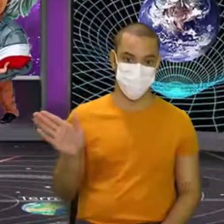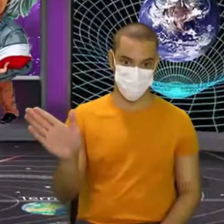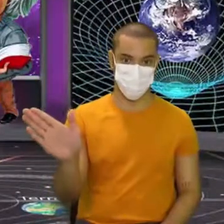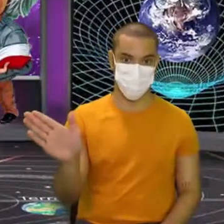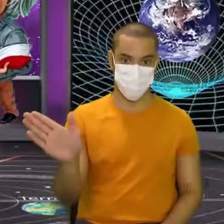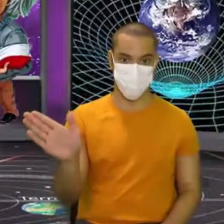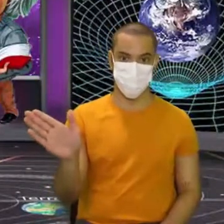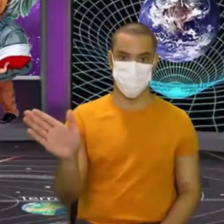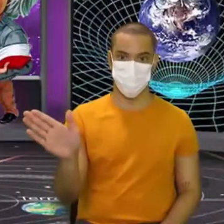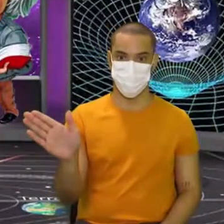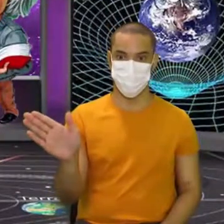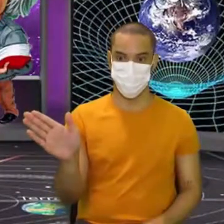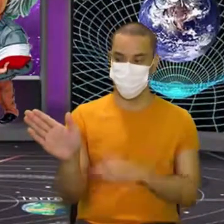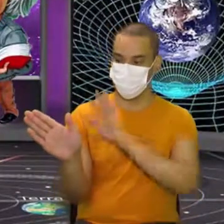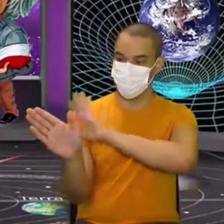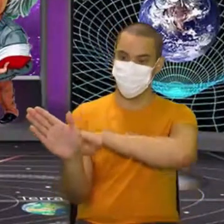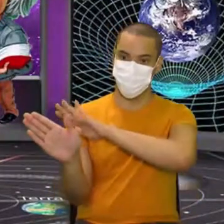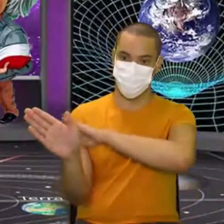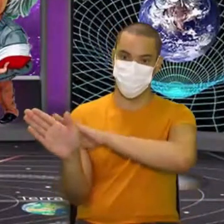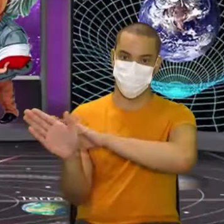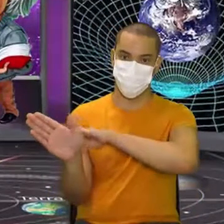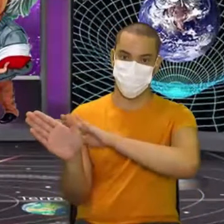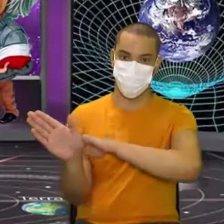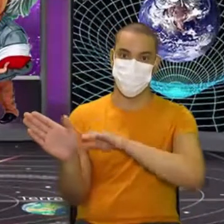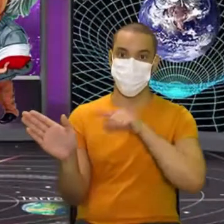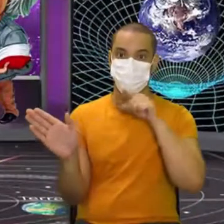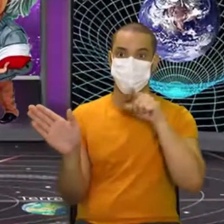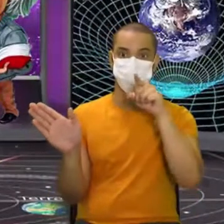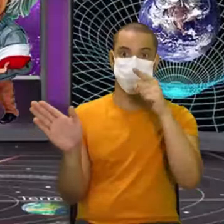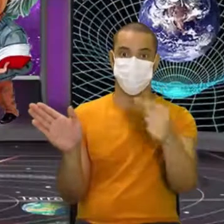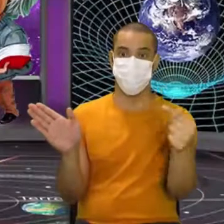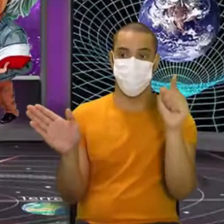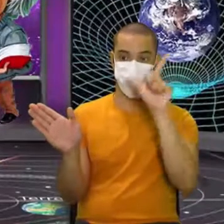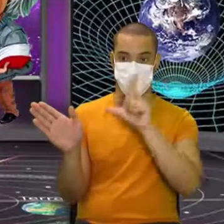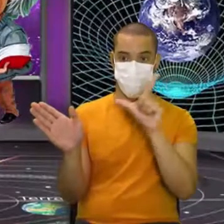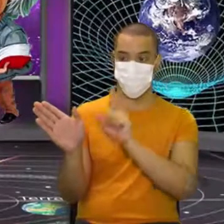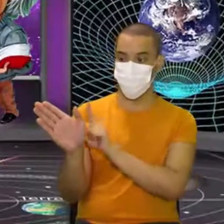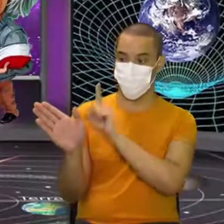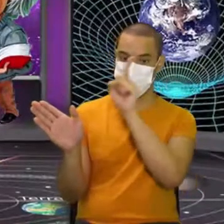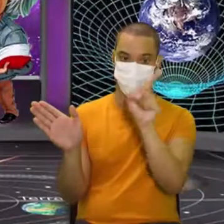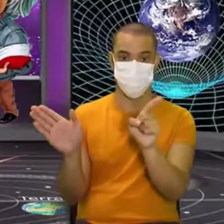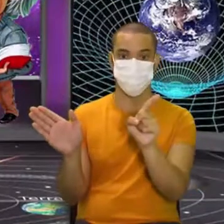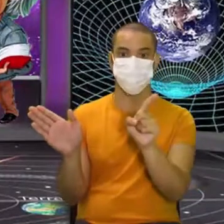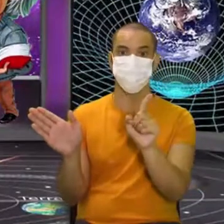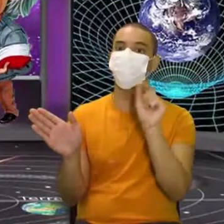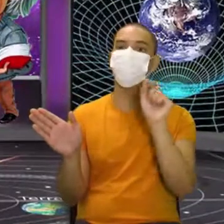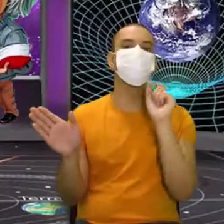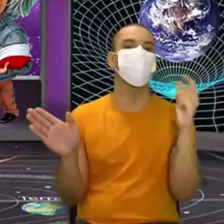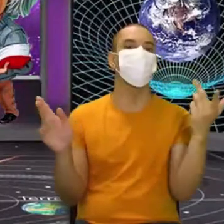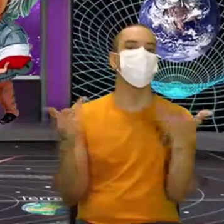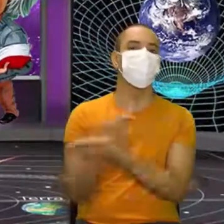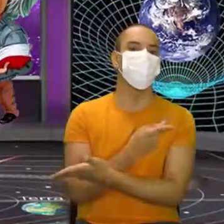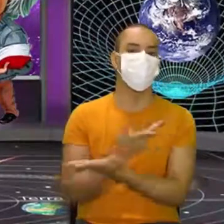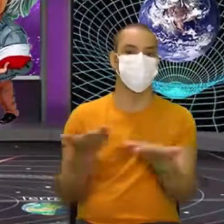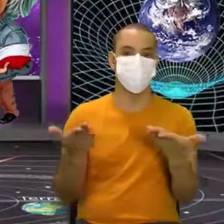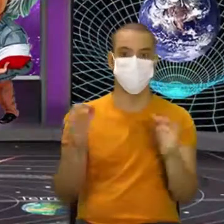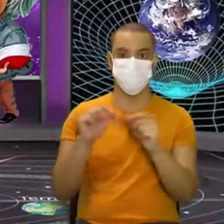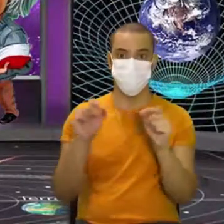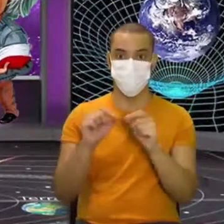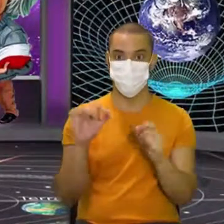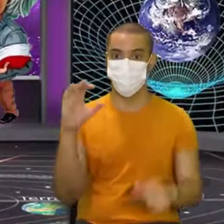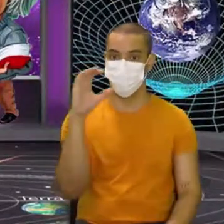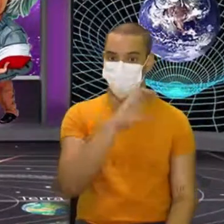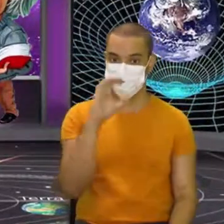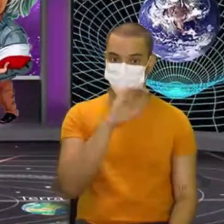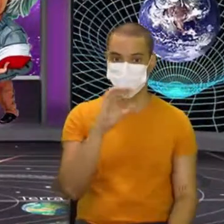contrário a costa da mão então tava indo de você para te ver aí o que que acontece é como se eu pegasse essa velocidade